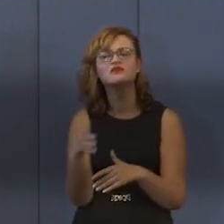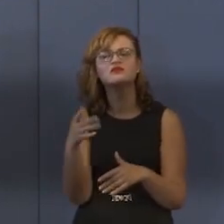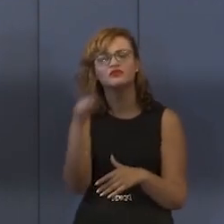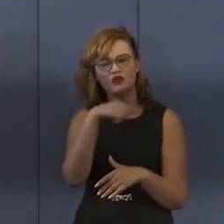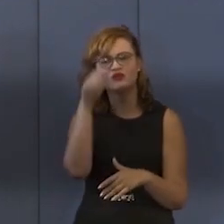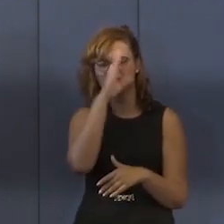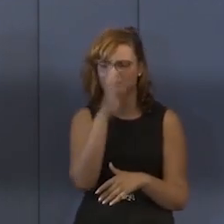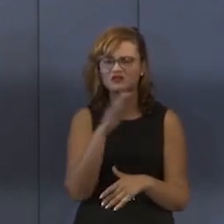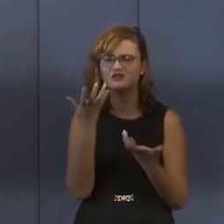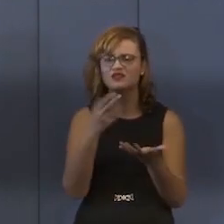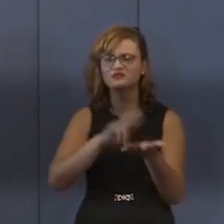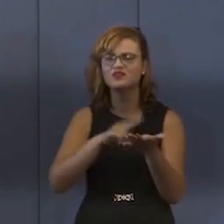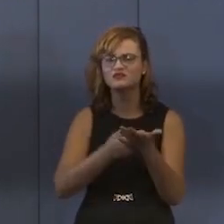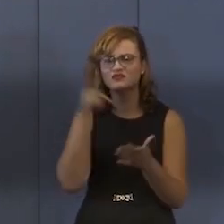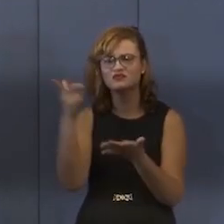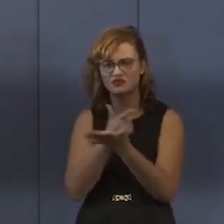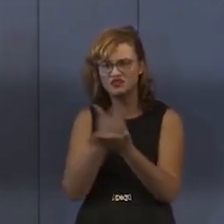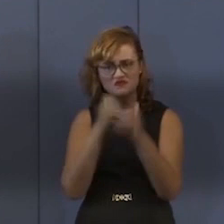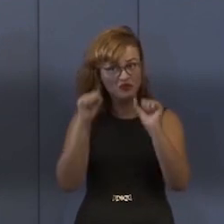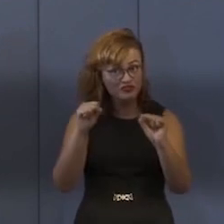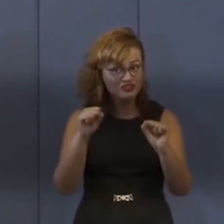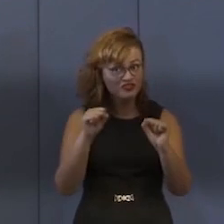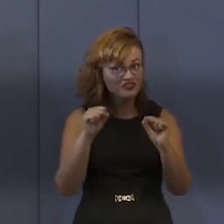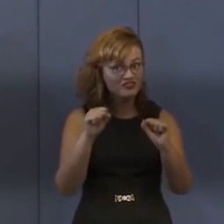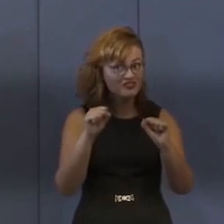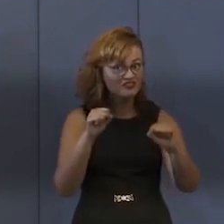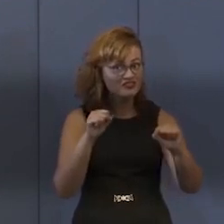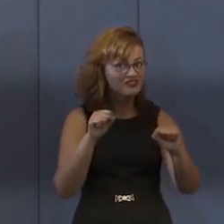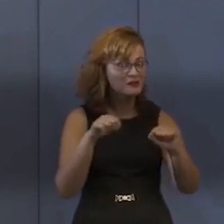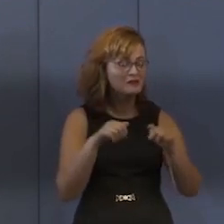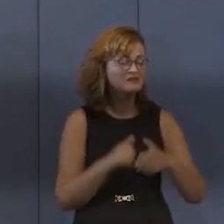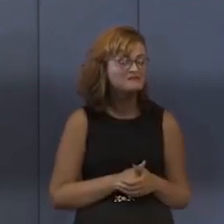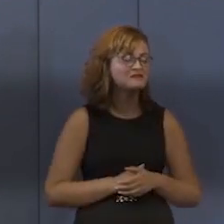Professor, nós aqui no Brasil queremos traduzir a sua obra.